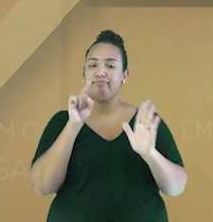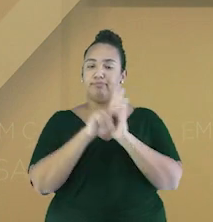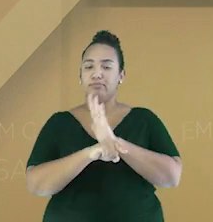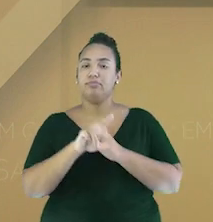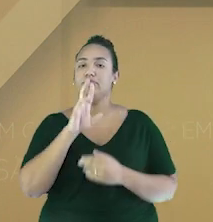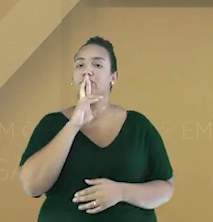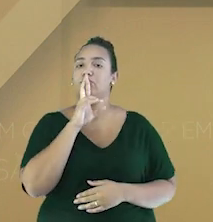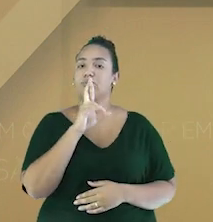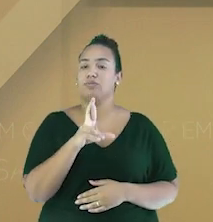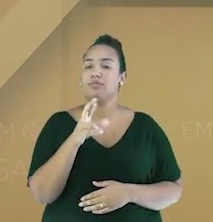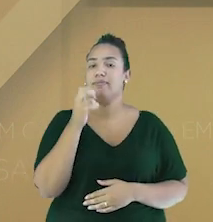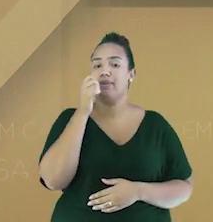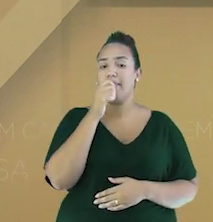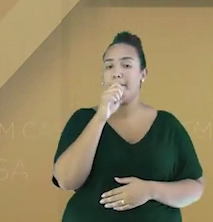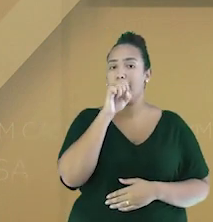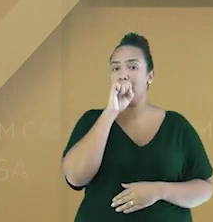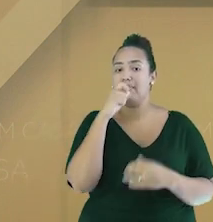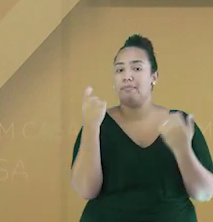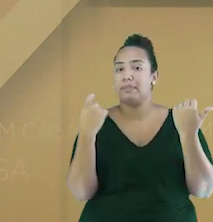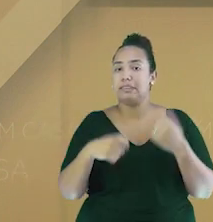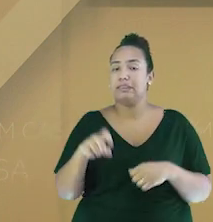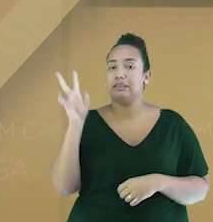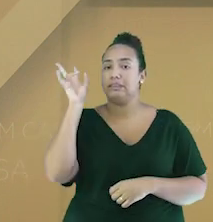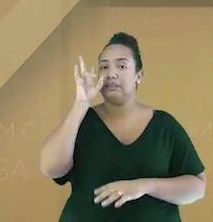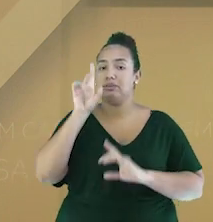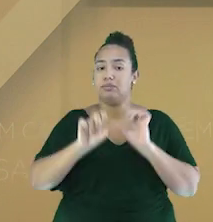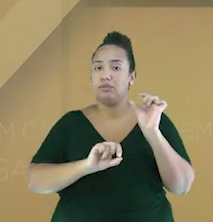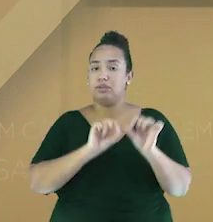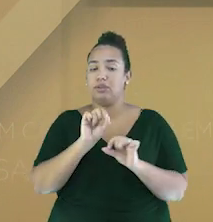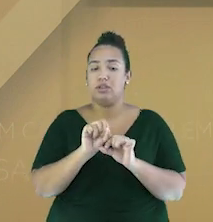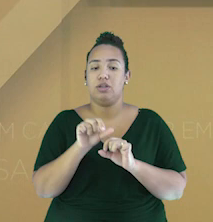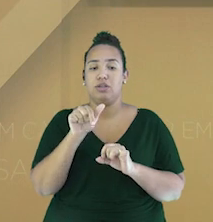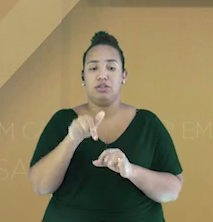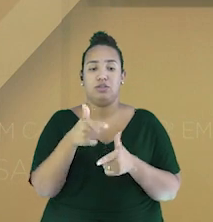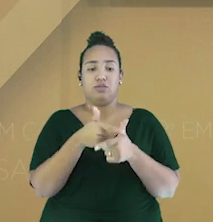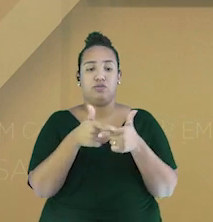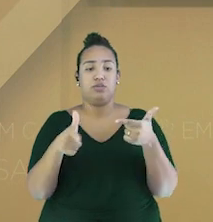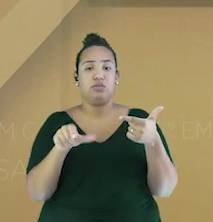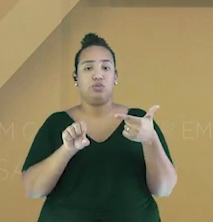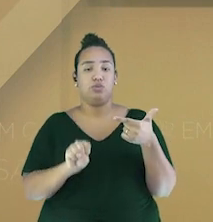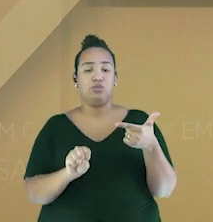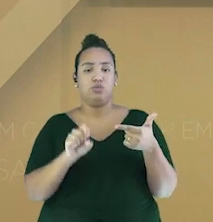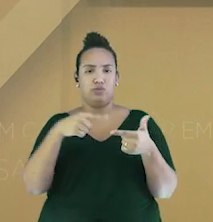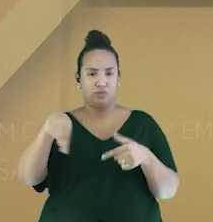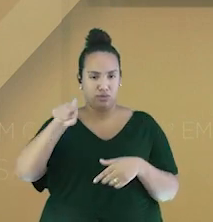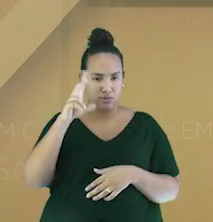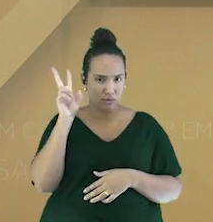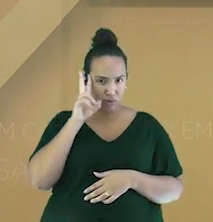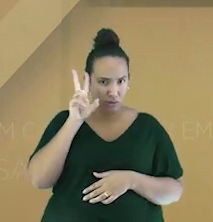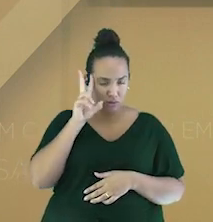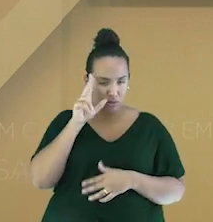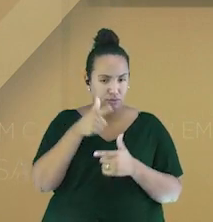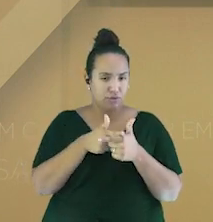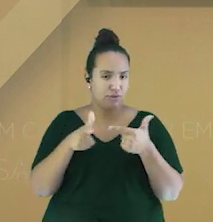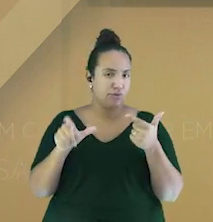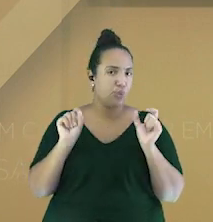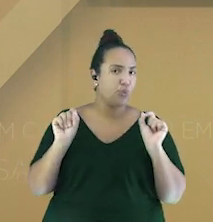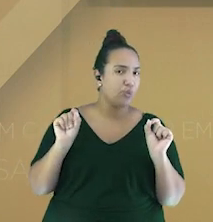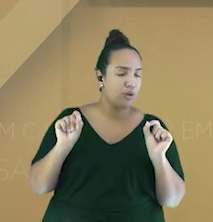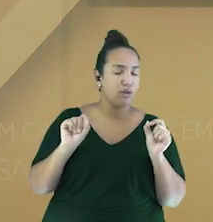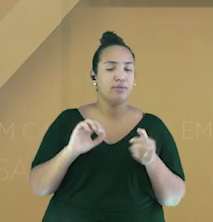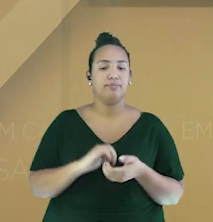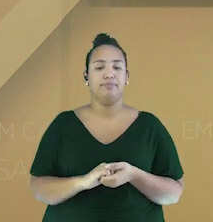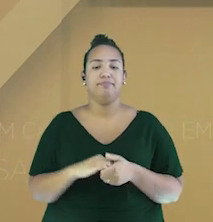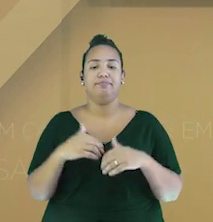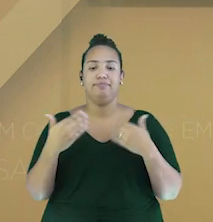de José precisa lembrar quais são os divisores de 8. Você se lembra o que significa divisor? Não? Então